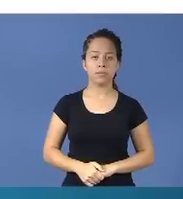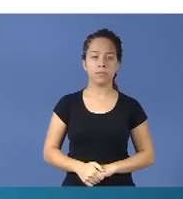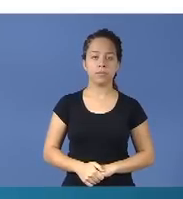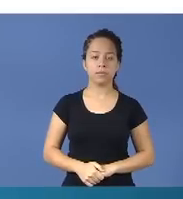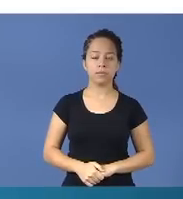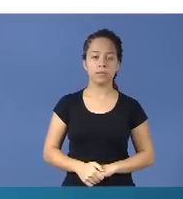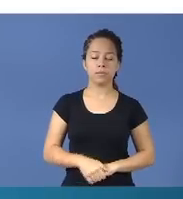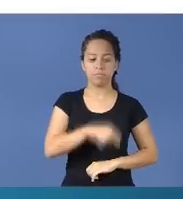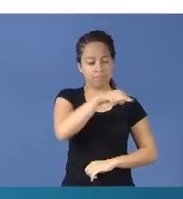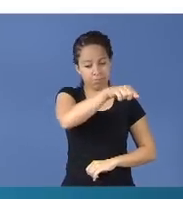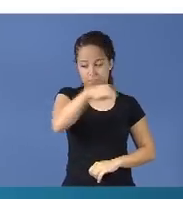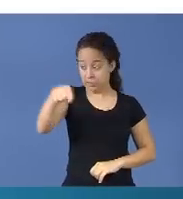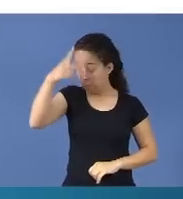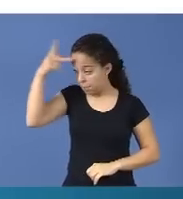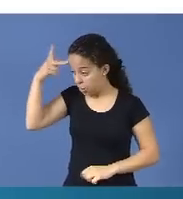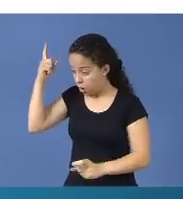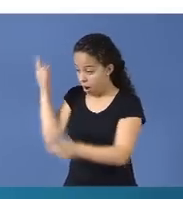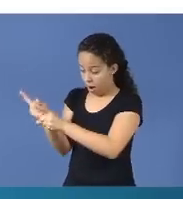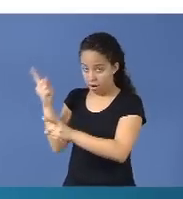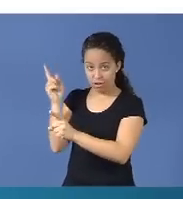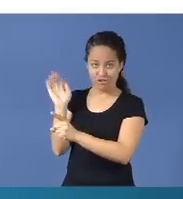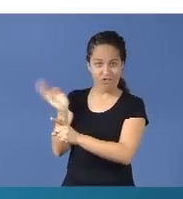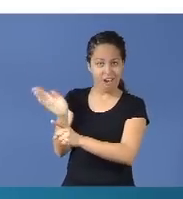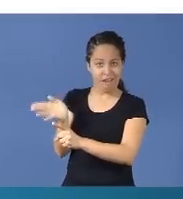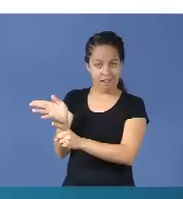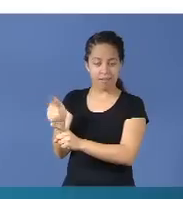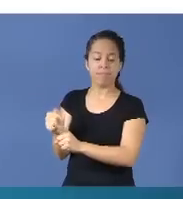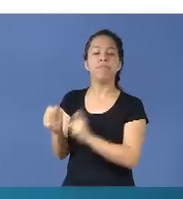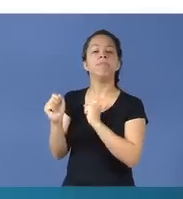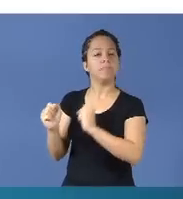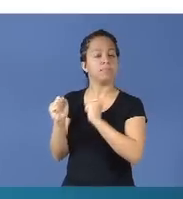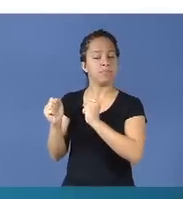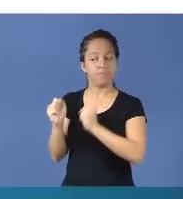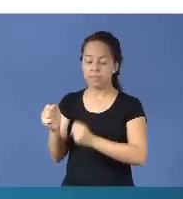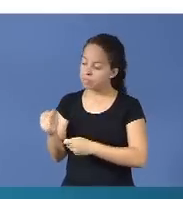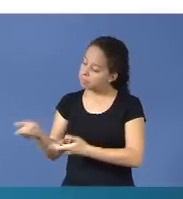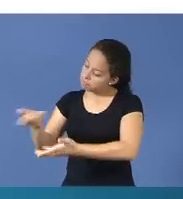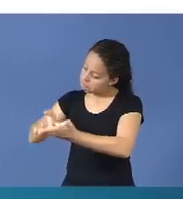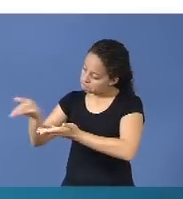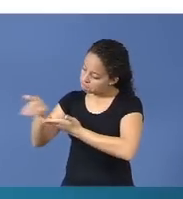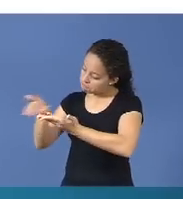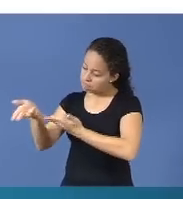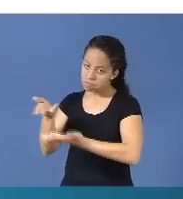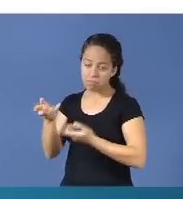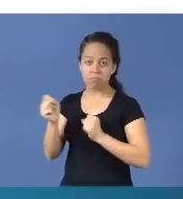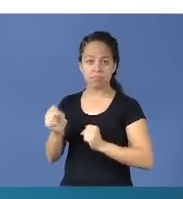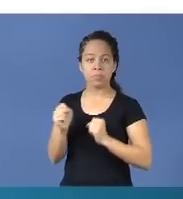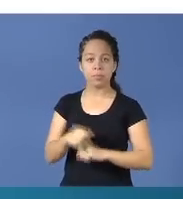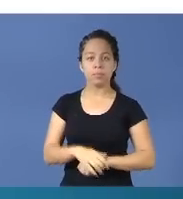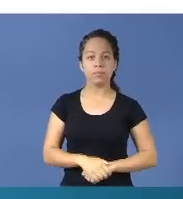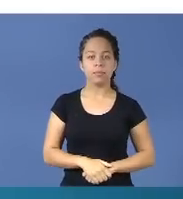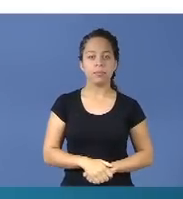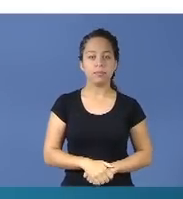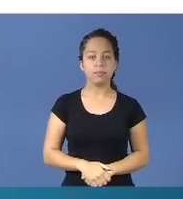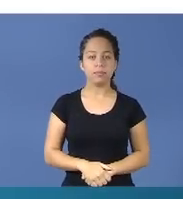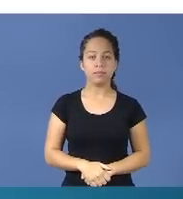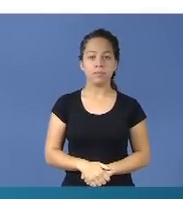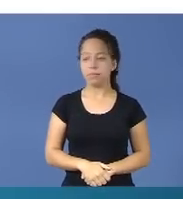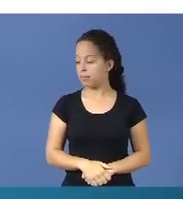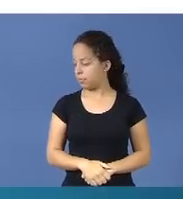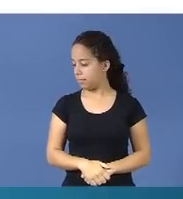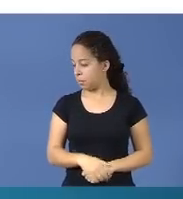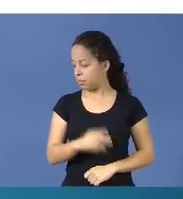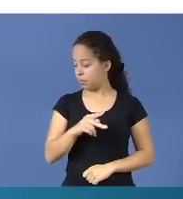Bom, já a irmã, já, agora, Gilson, é com você. Vai, meu filho, vai, continua essa batalha. Pastor Amadeu ainda. Hein? Não, Amadeu no